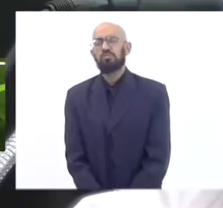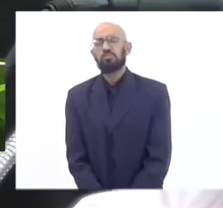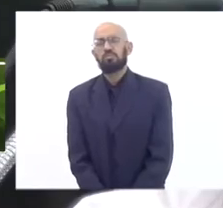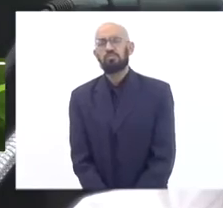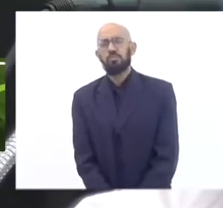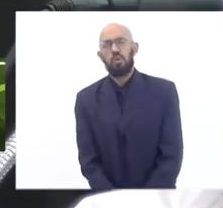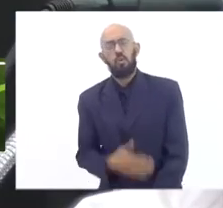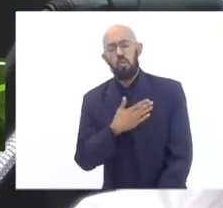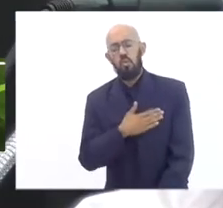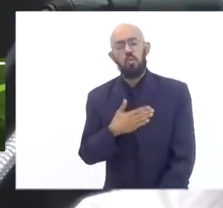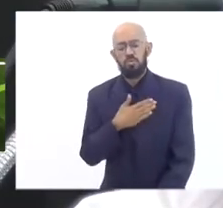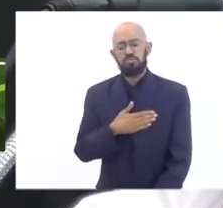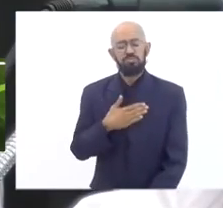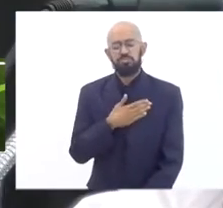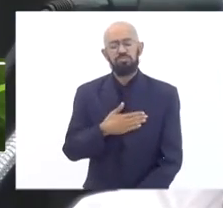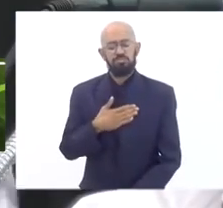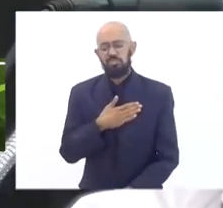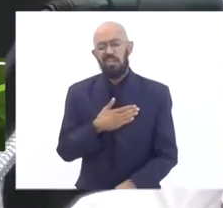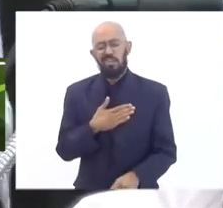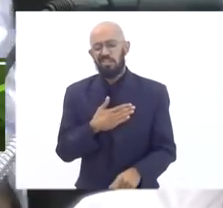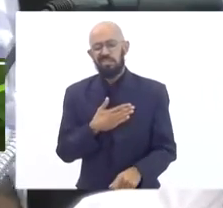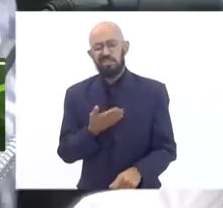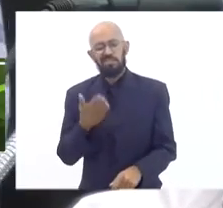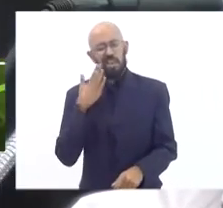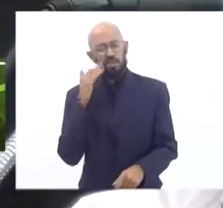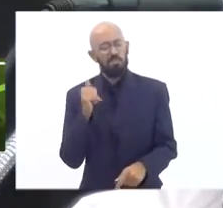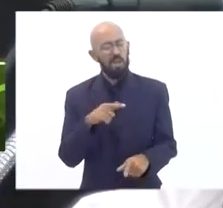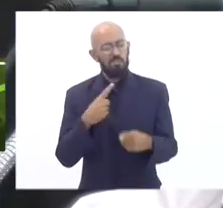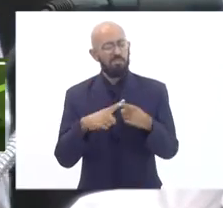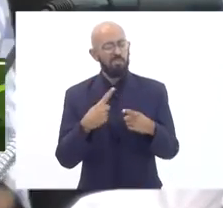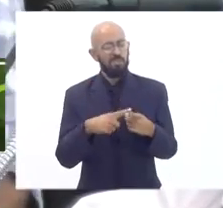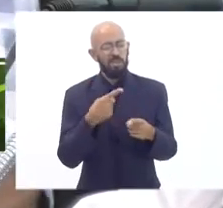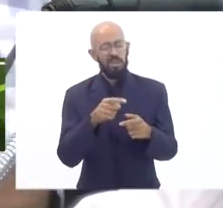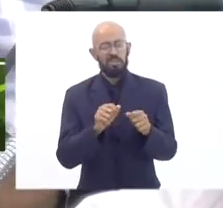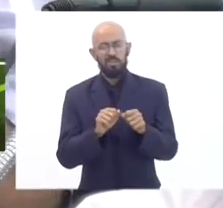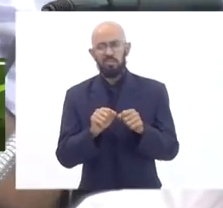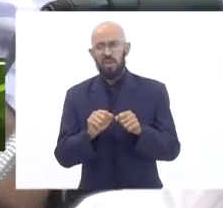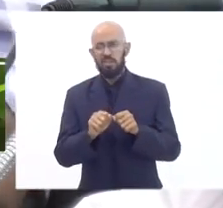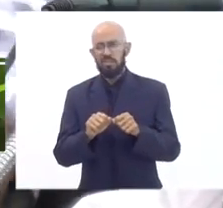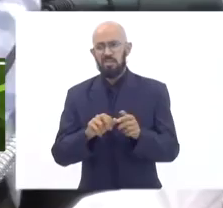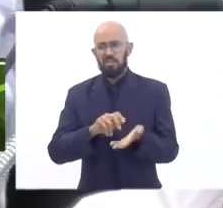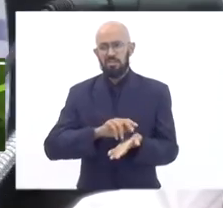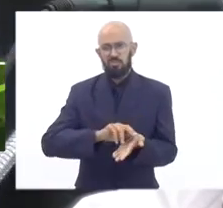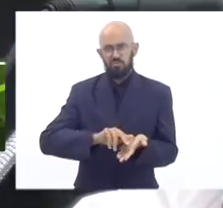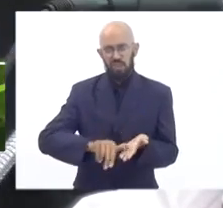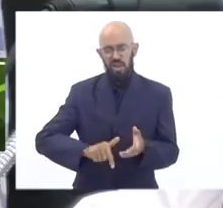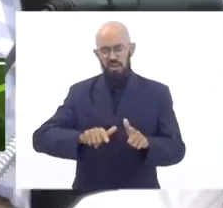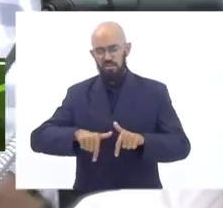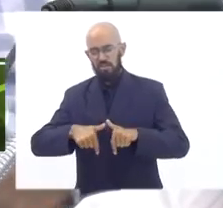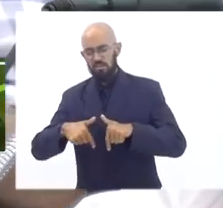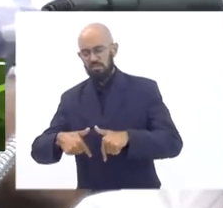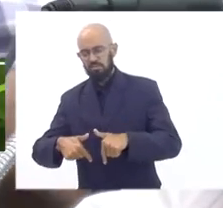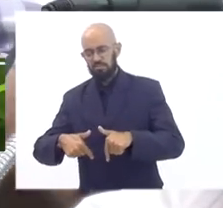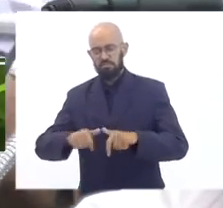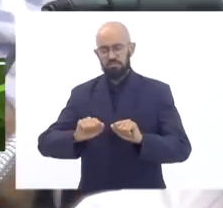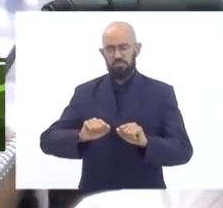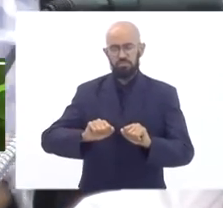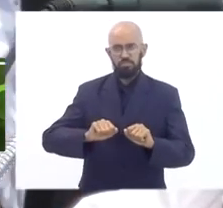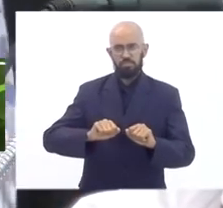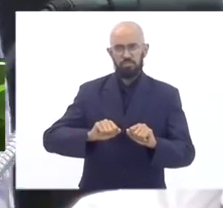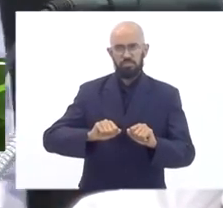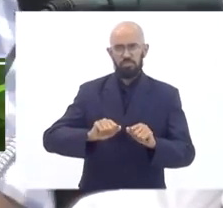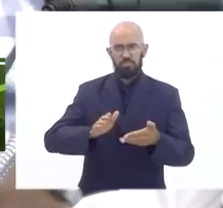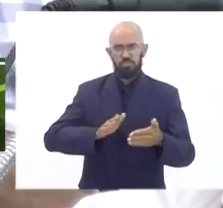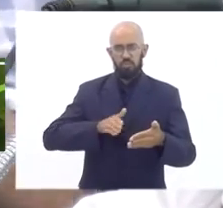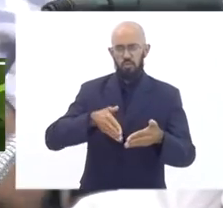eu gostaria... Por que se está tomando todas as providências, todas as ações